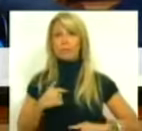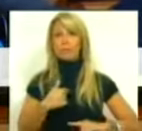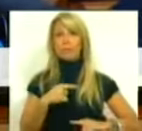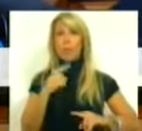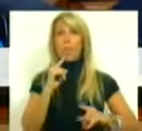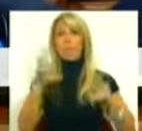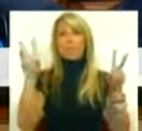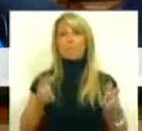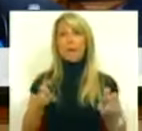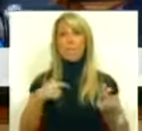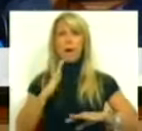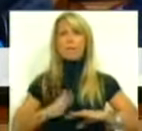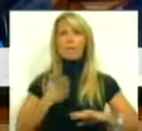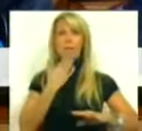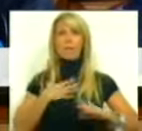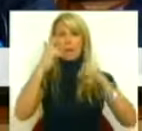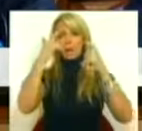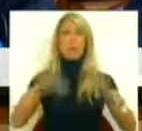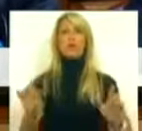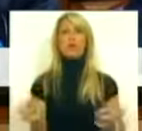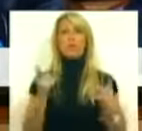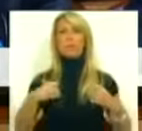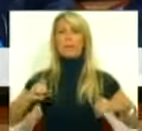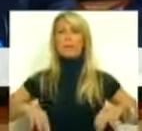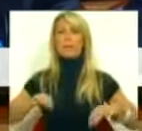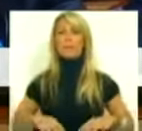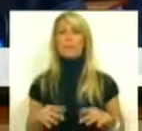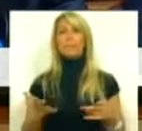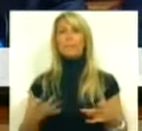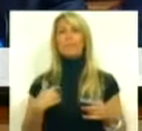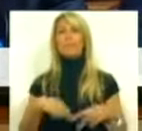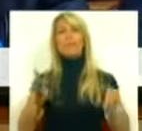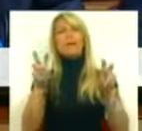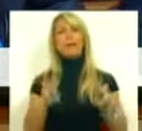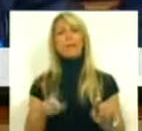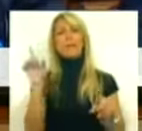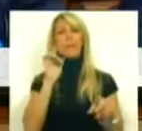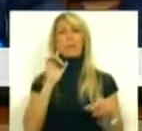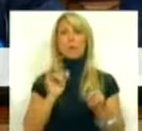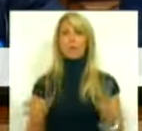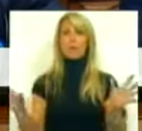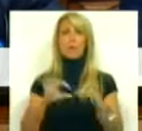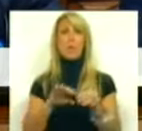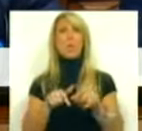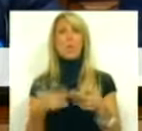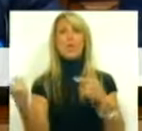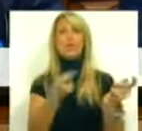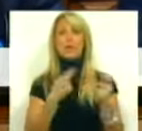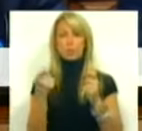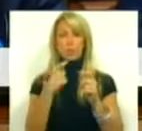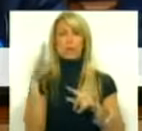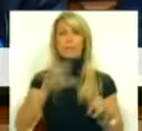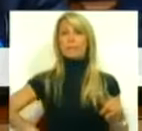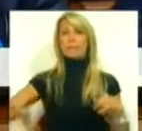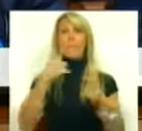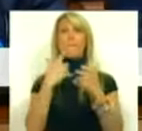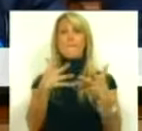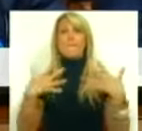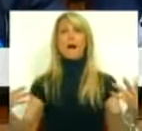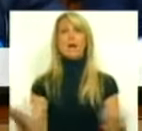tão relevante. Mas também há aqui dois dados não menos importantes e que têm a ver com aquilo que estamos hoje aqui a discutir. O cenário